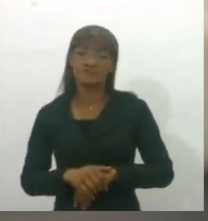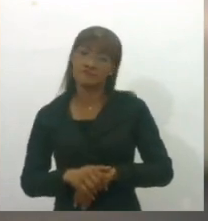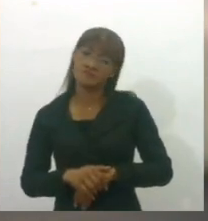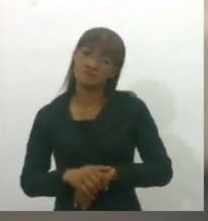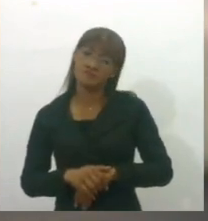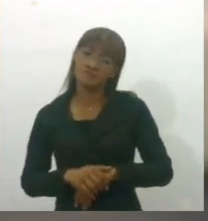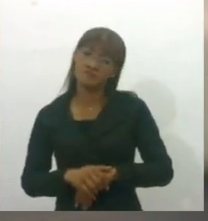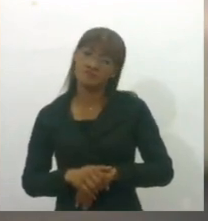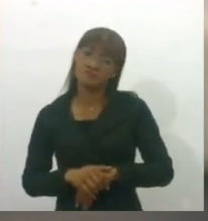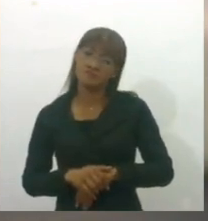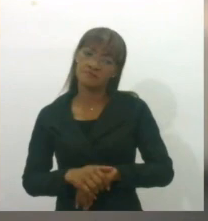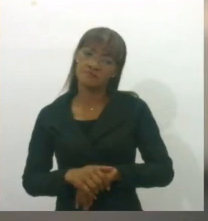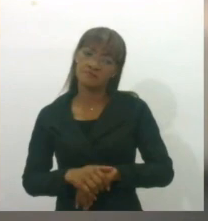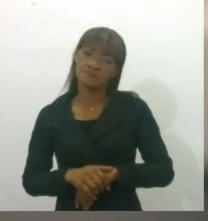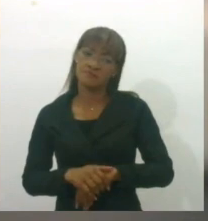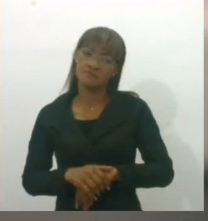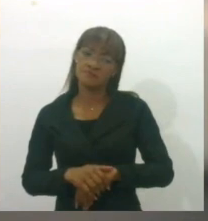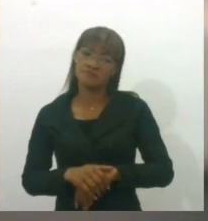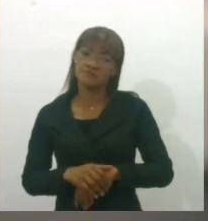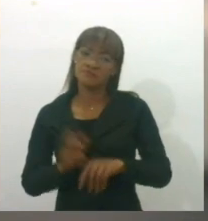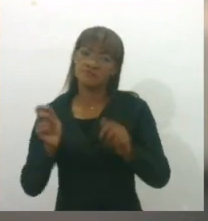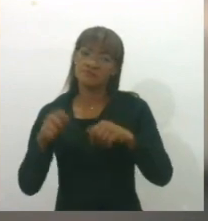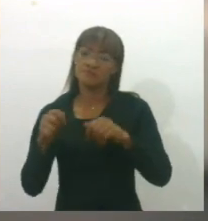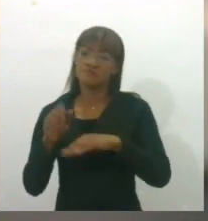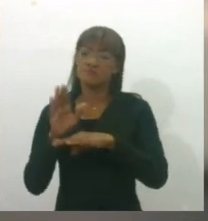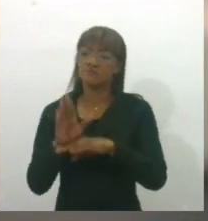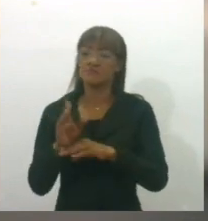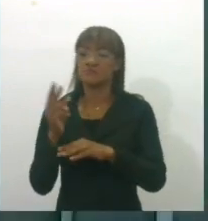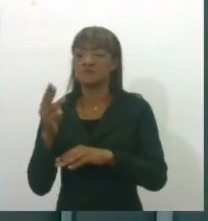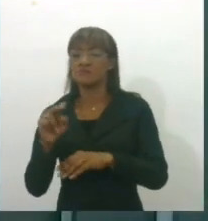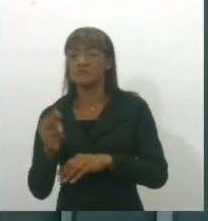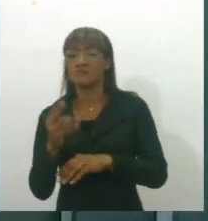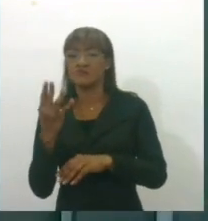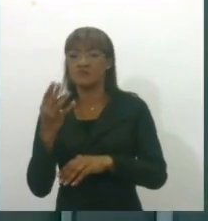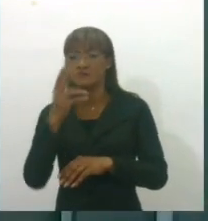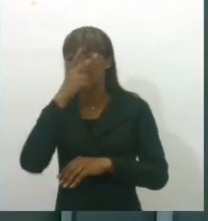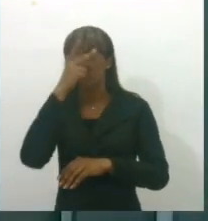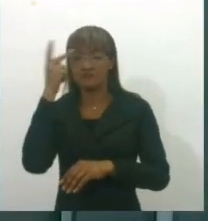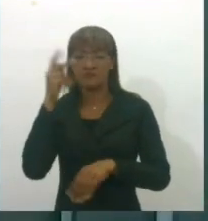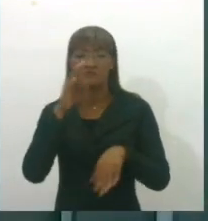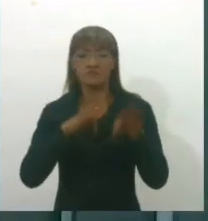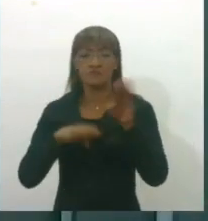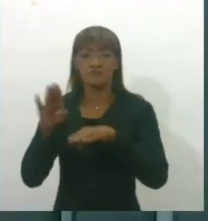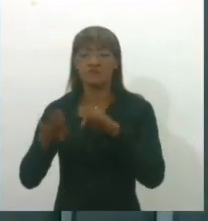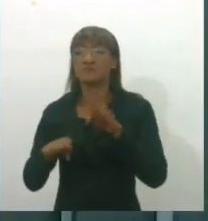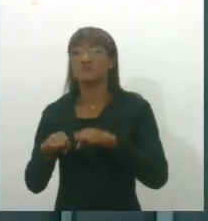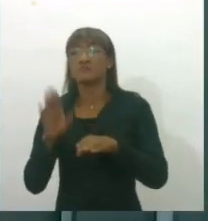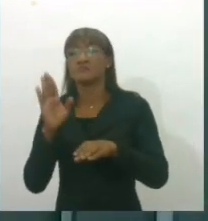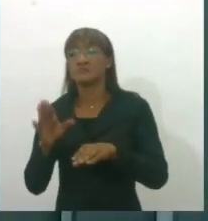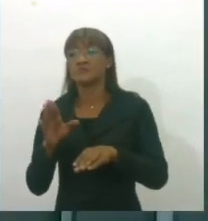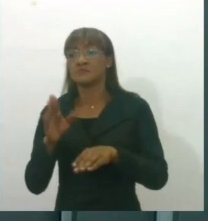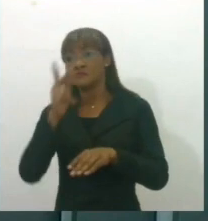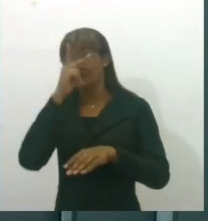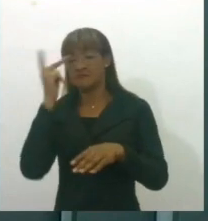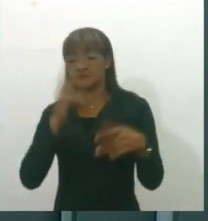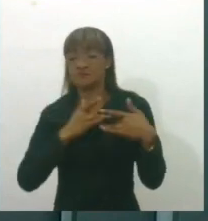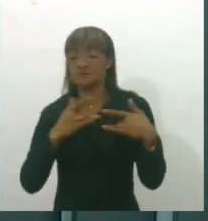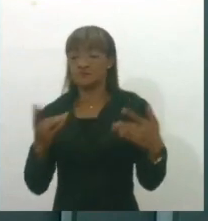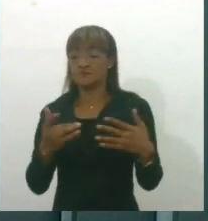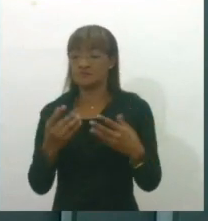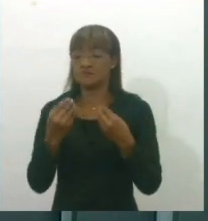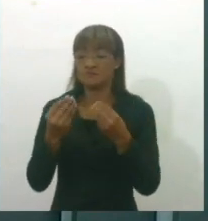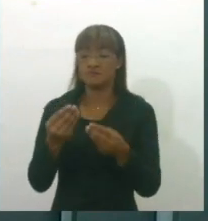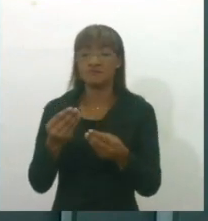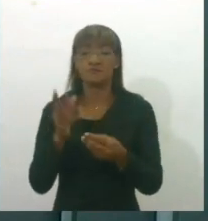pessoas, a depender da situação. E um doador, o que ele precisa ter, como ele precisa estar na questão da saúde para poder doar